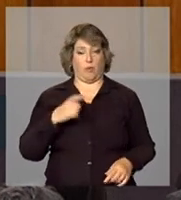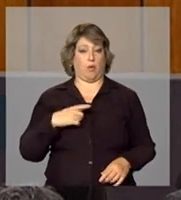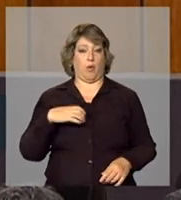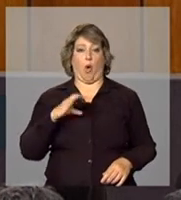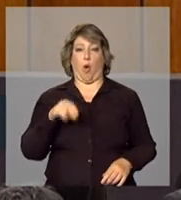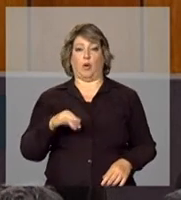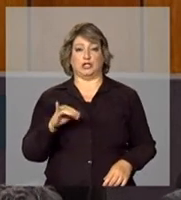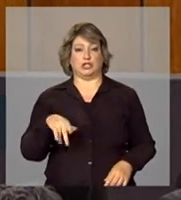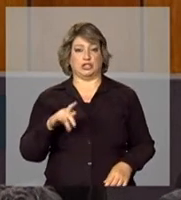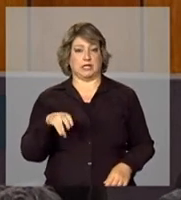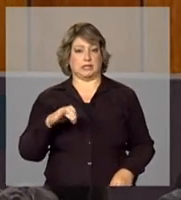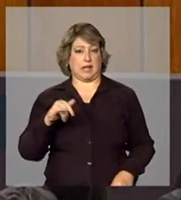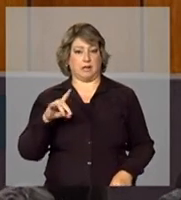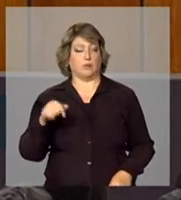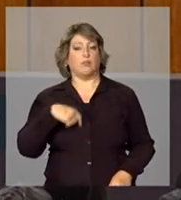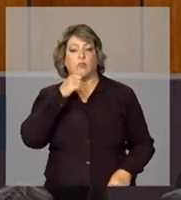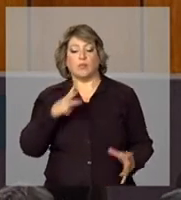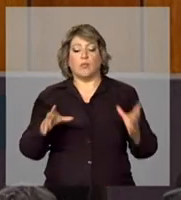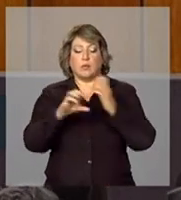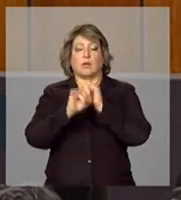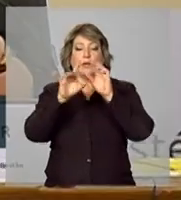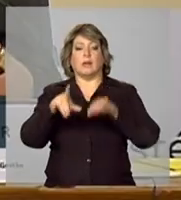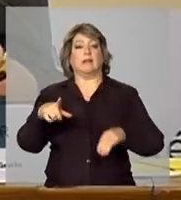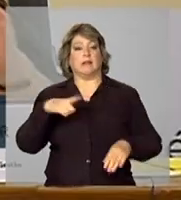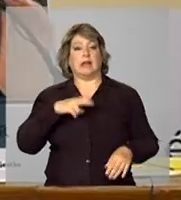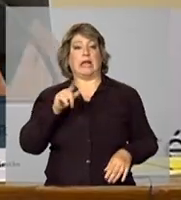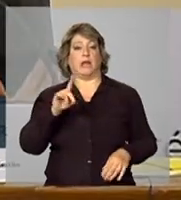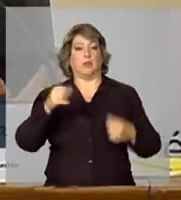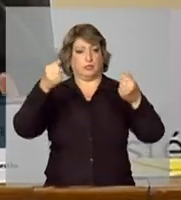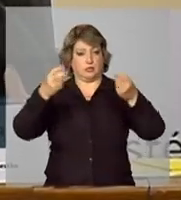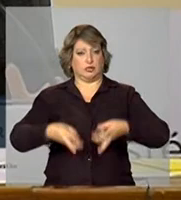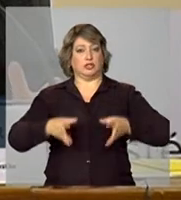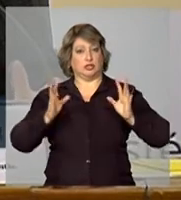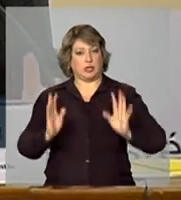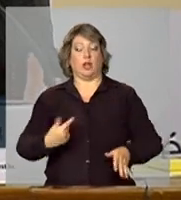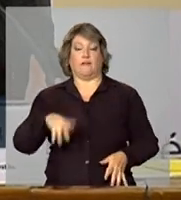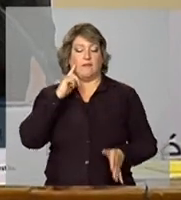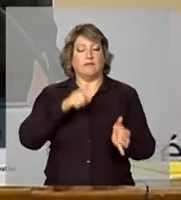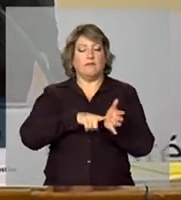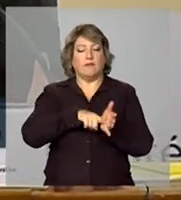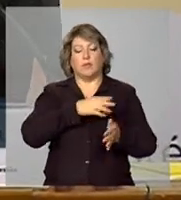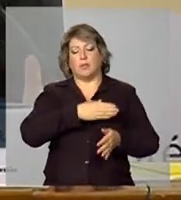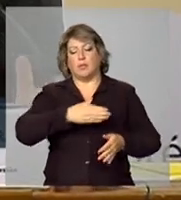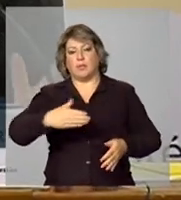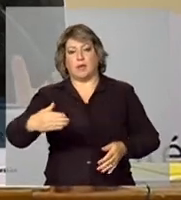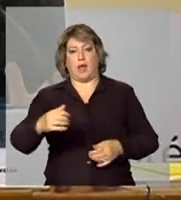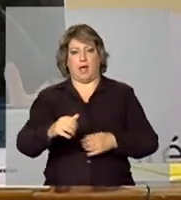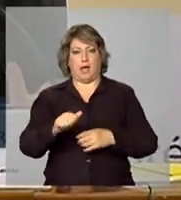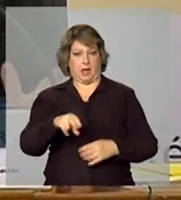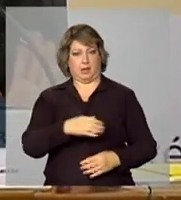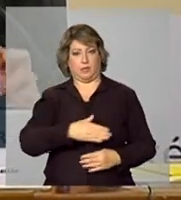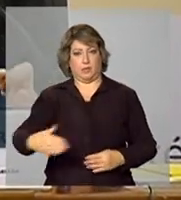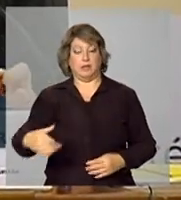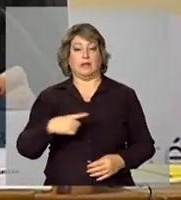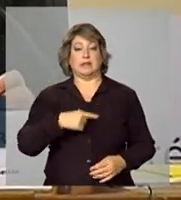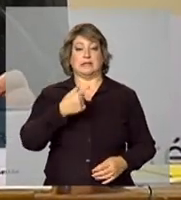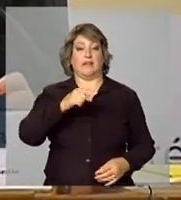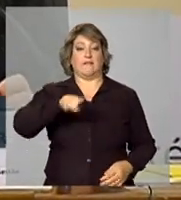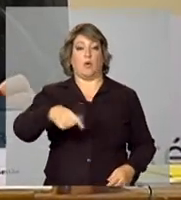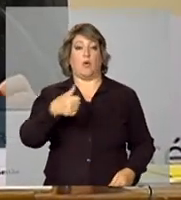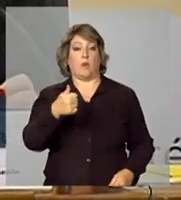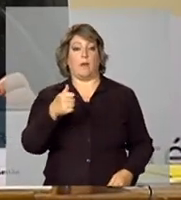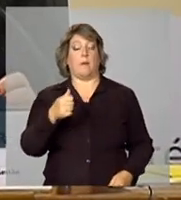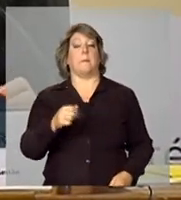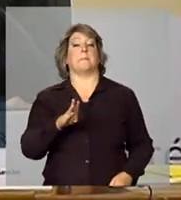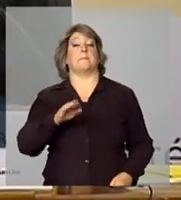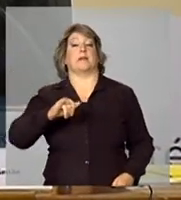que tá aqui com o relatório que tá aqui com todas as observações com destruídos já fez que a gente vai avaliando durante o ano equivale a 7,1 bilhões